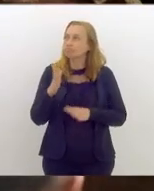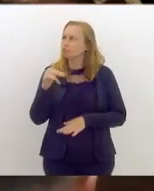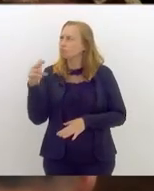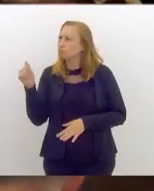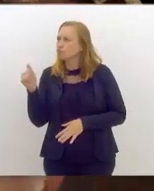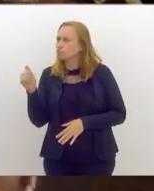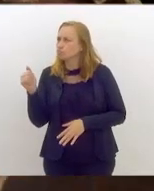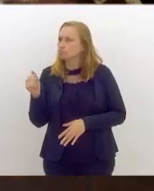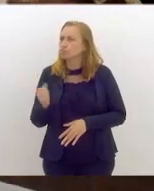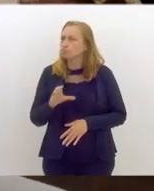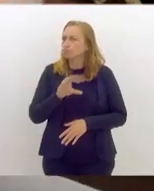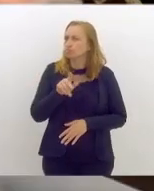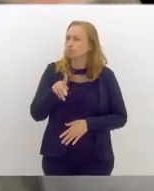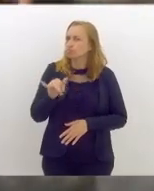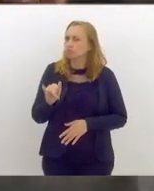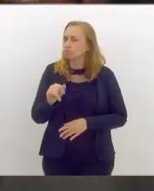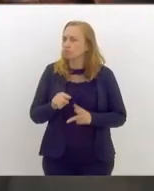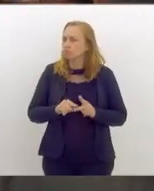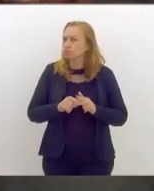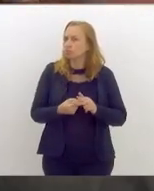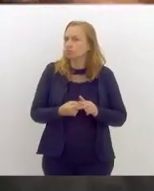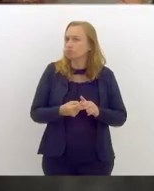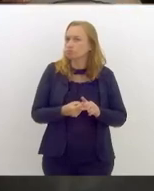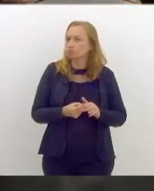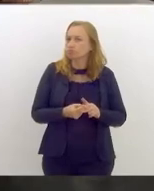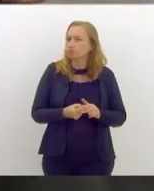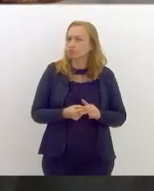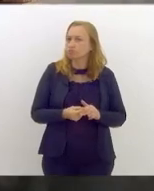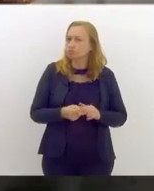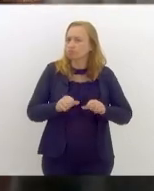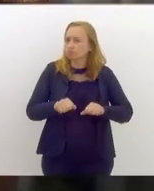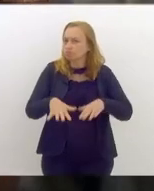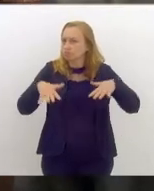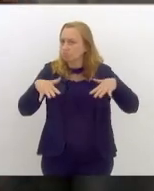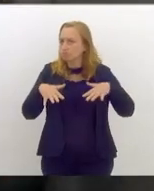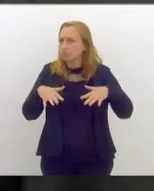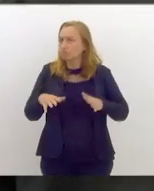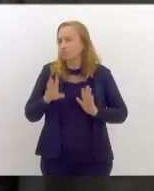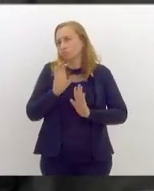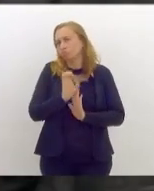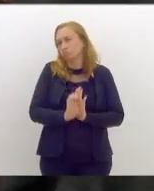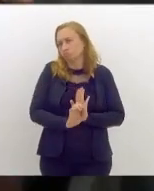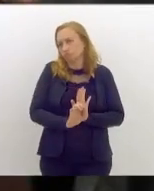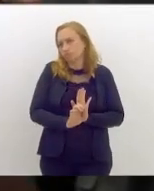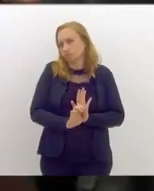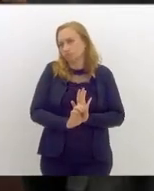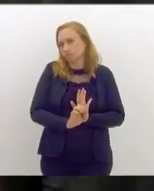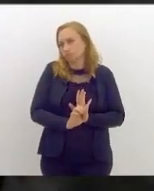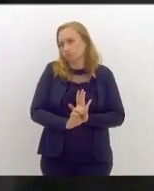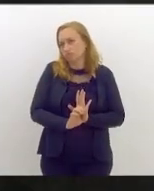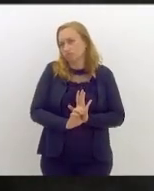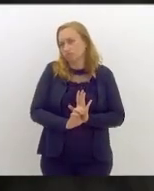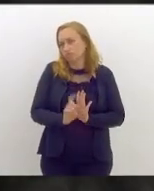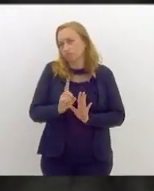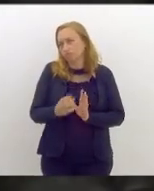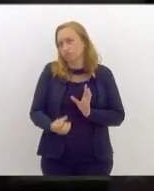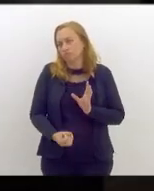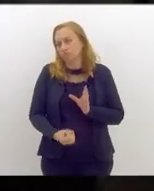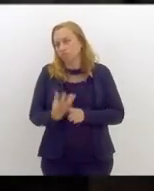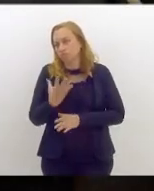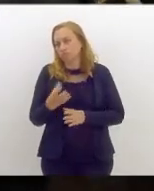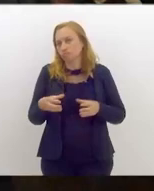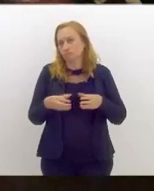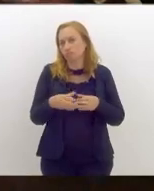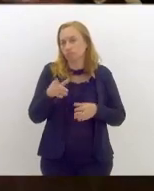é uma CPI havia sido modificada em plenário através de emendas que não fossem construídas em conjunto